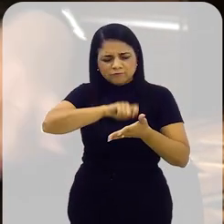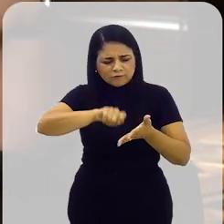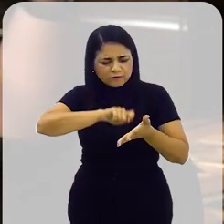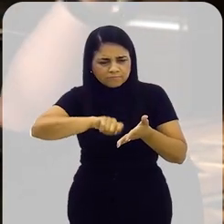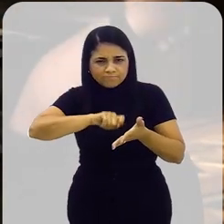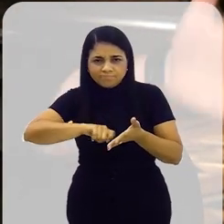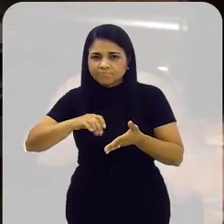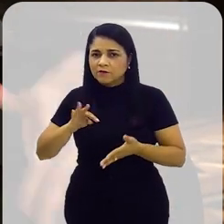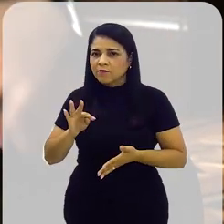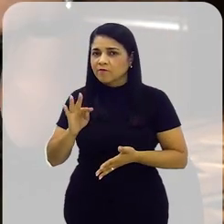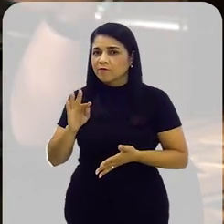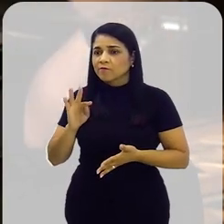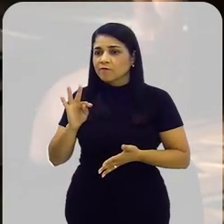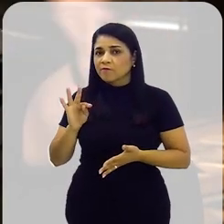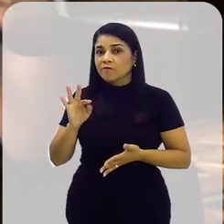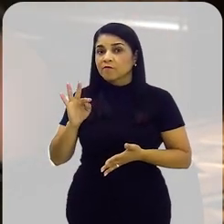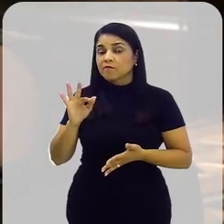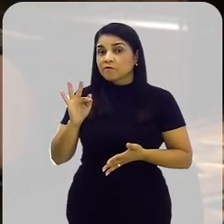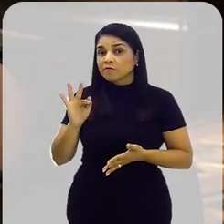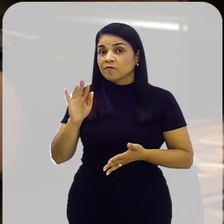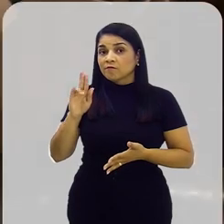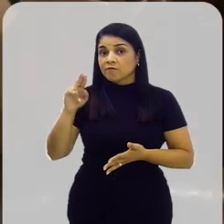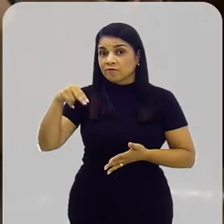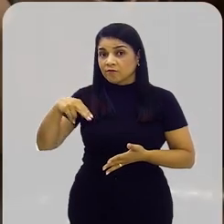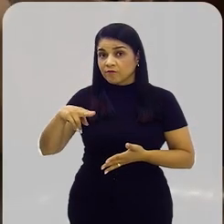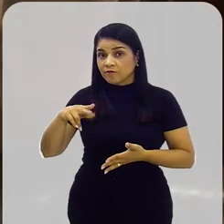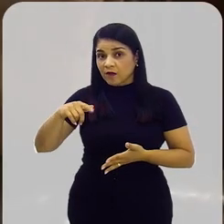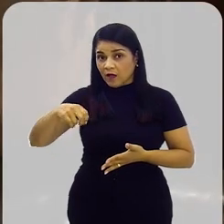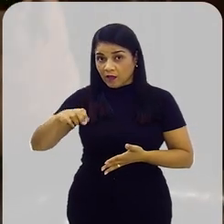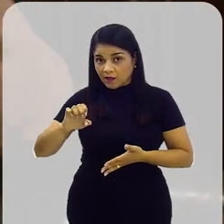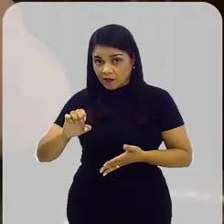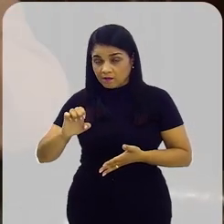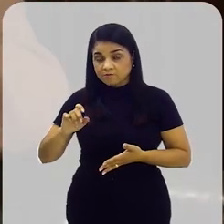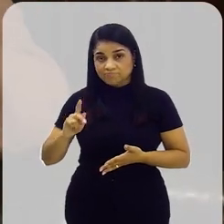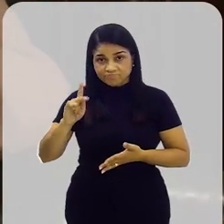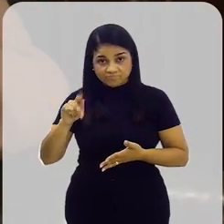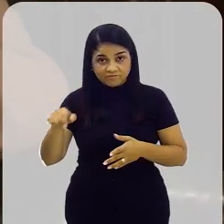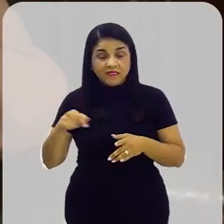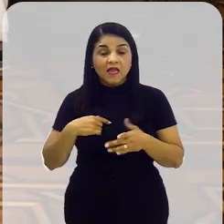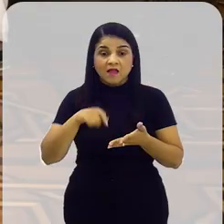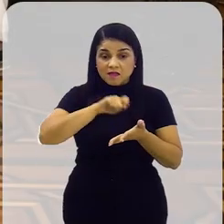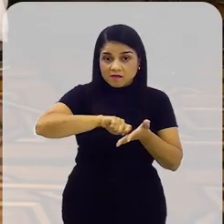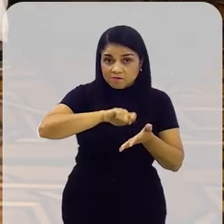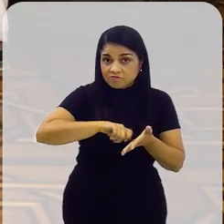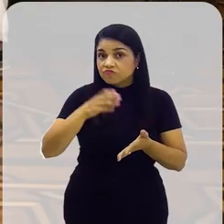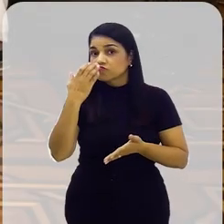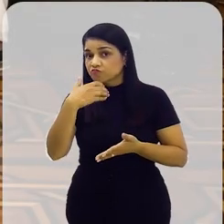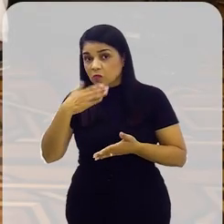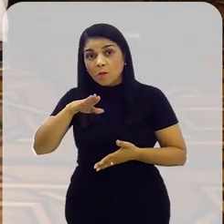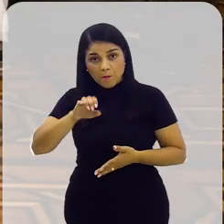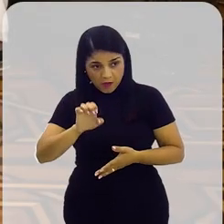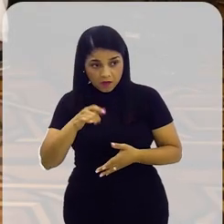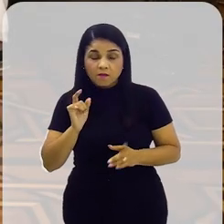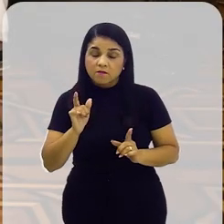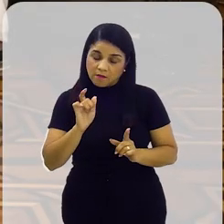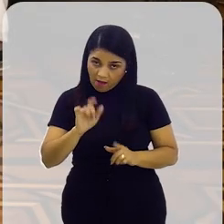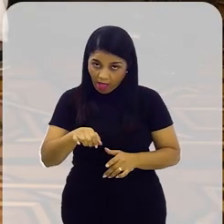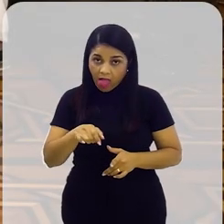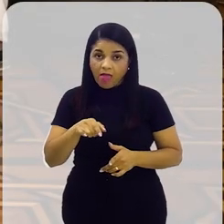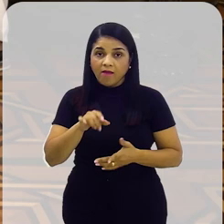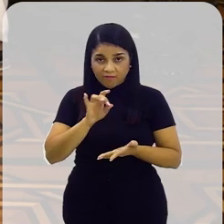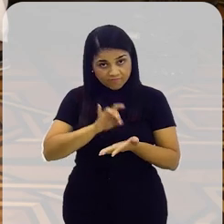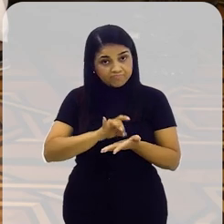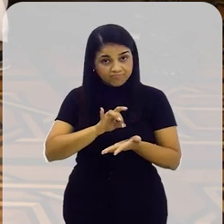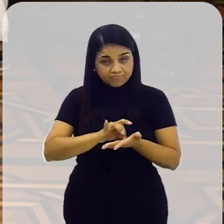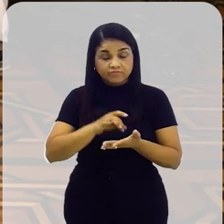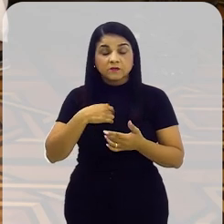também faz vários gospels. A sua mãe também é compositora? Sim, ela é cantora Meu e Deus. Compositora. Uhum. E na época, a gente